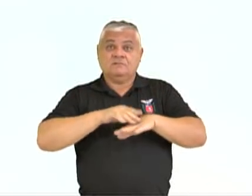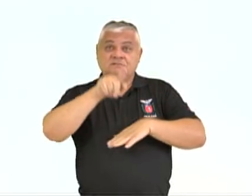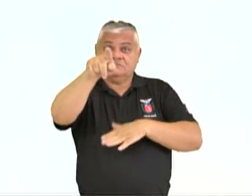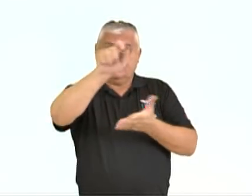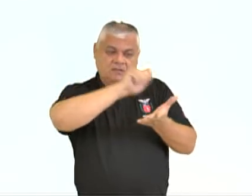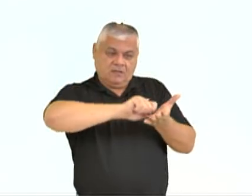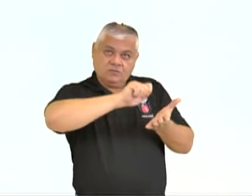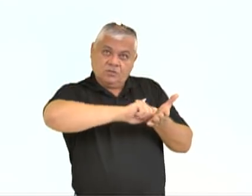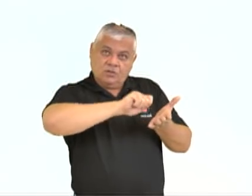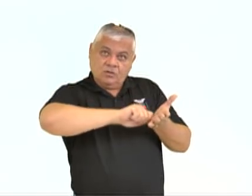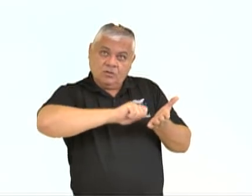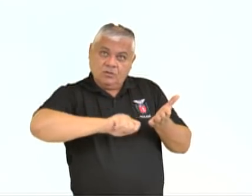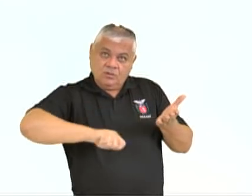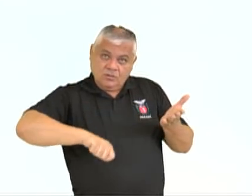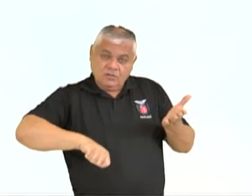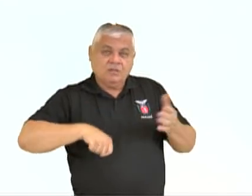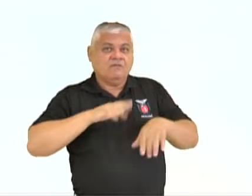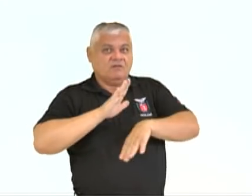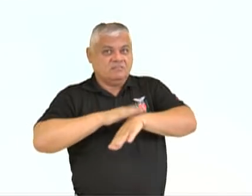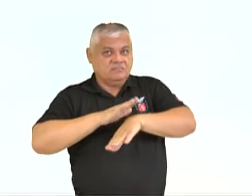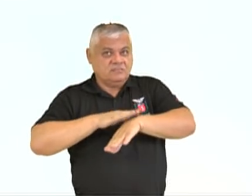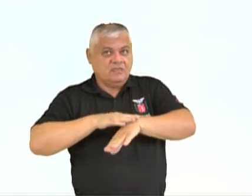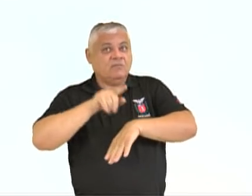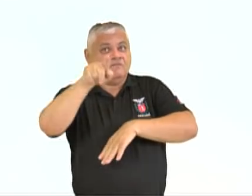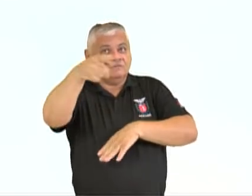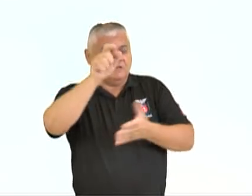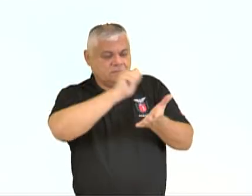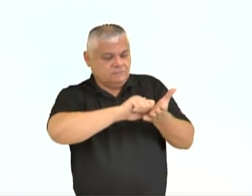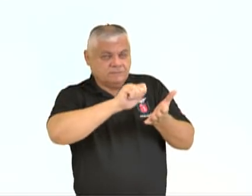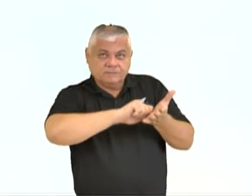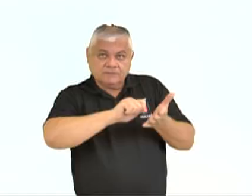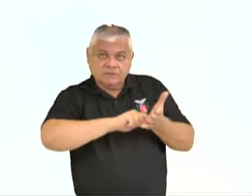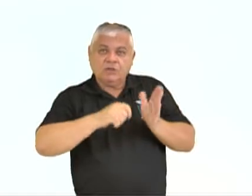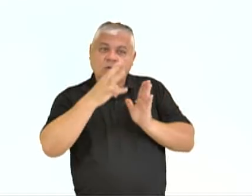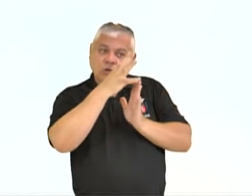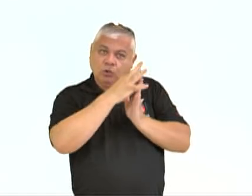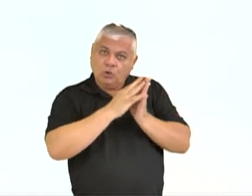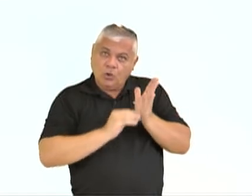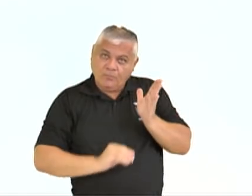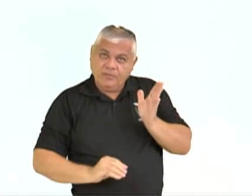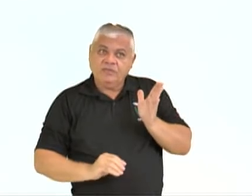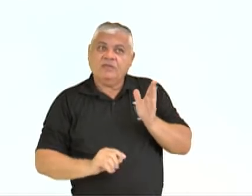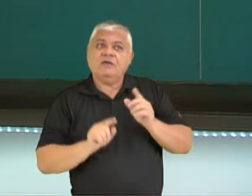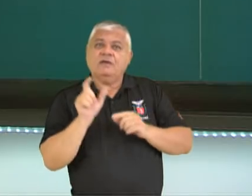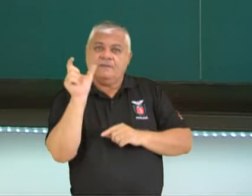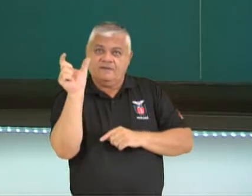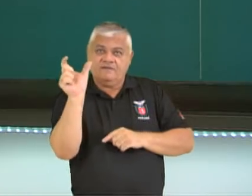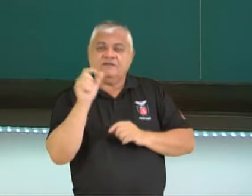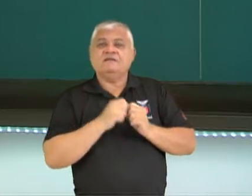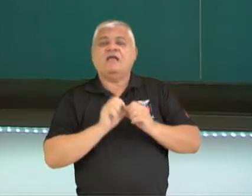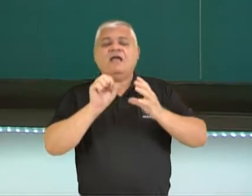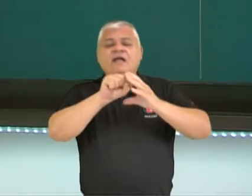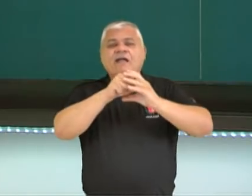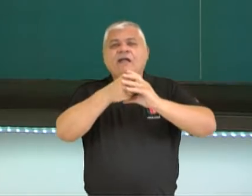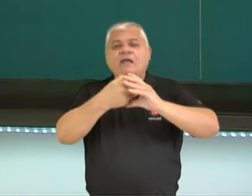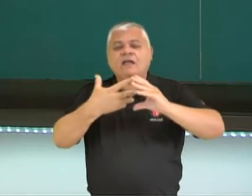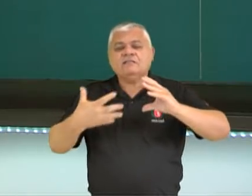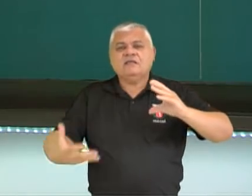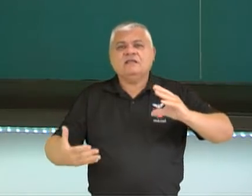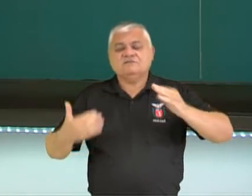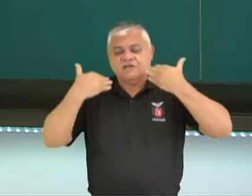vou esperar aí, um tempinho, vou dar um tempinho para você, ó. Copia a partir daqui, ó,